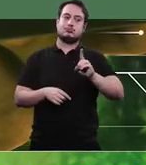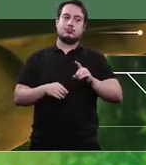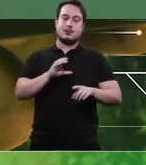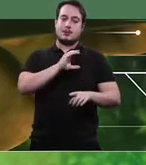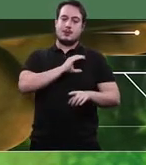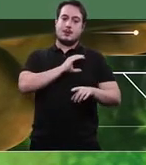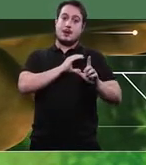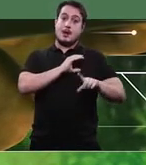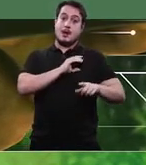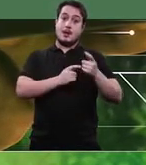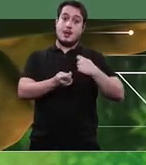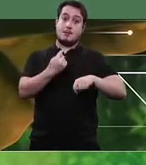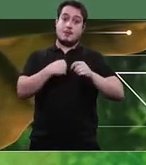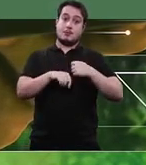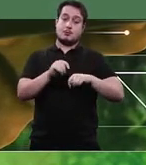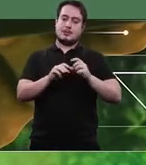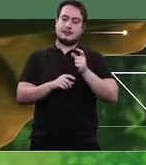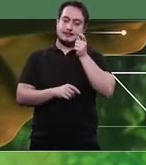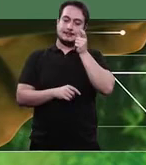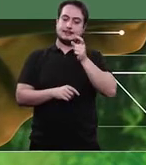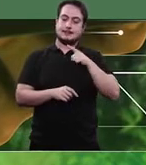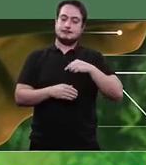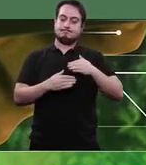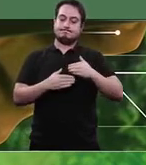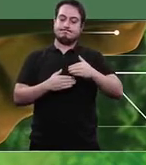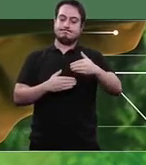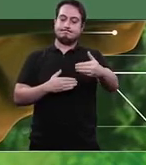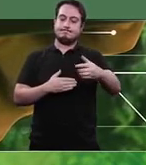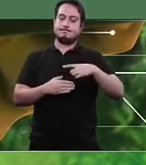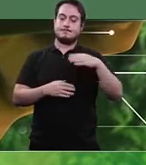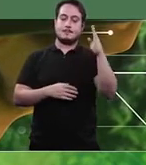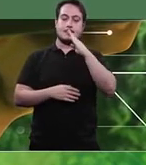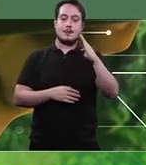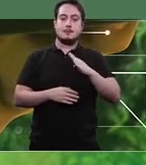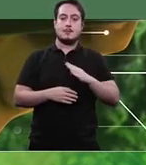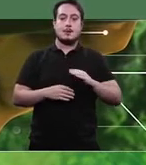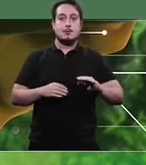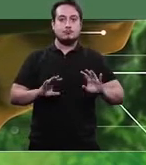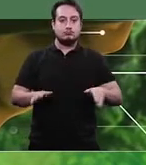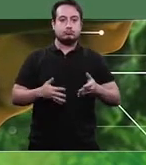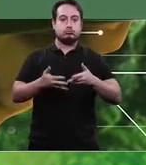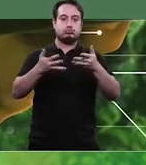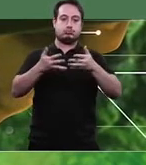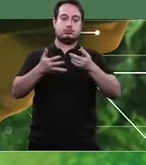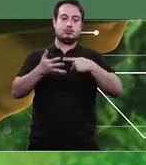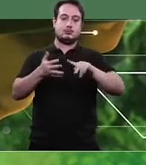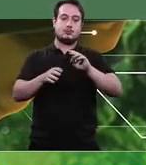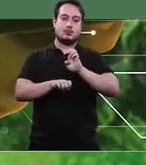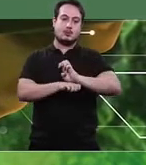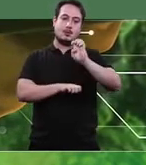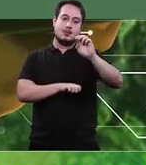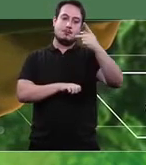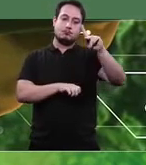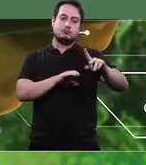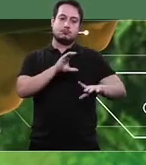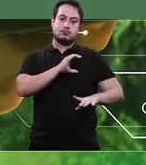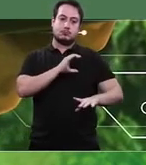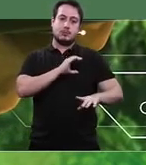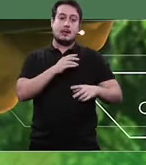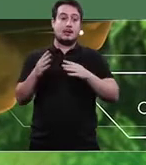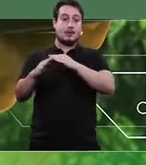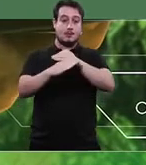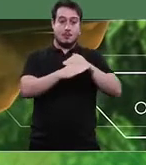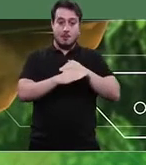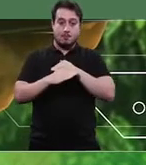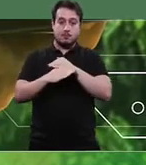economia muito interessante e que existe muito espaço para o Brasil crescer suas exportações para o Canadá igualmente.